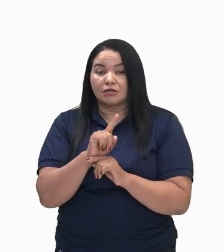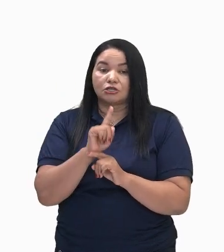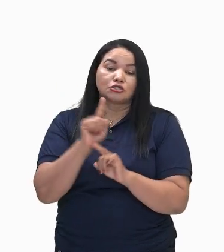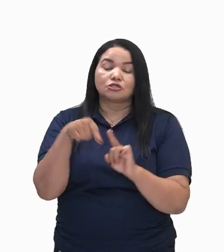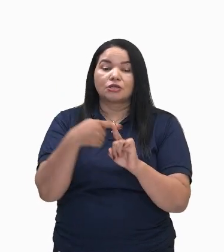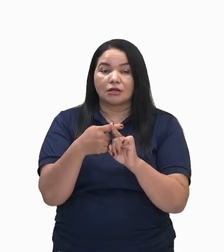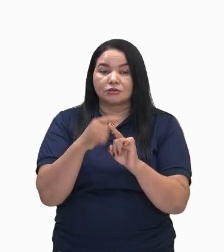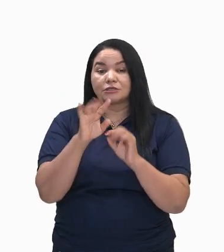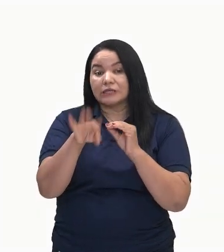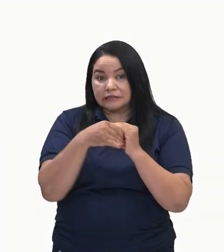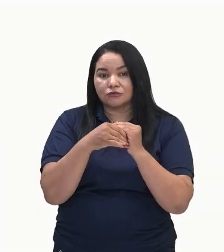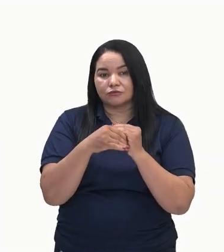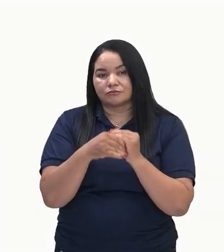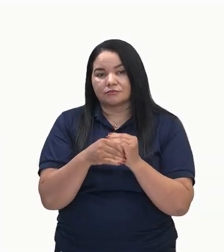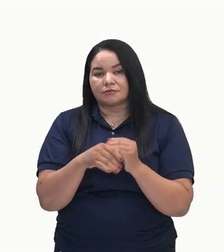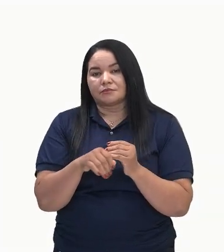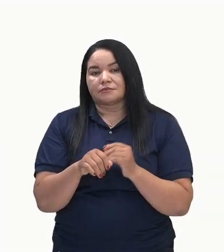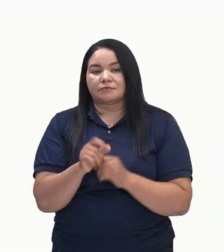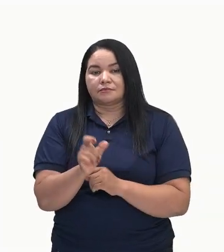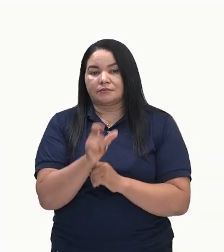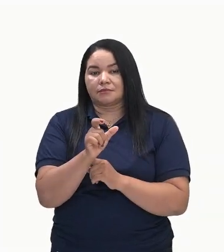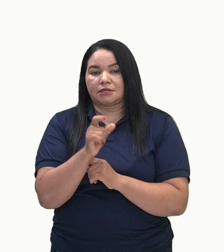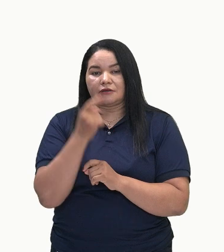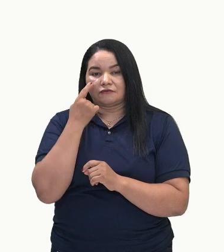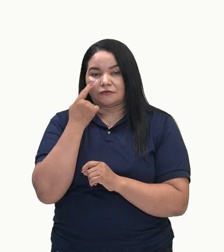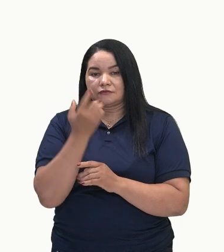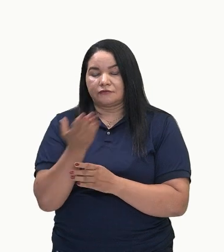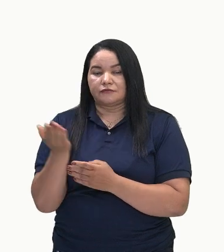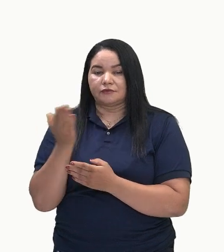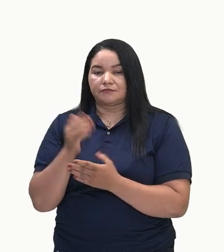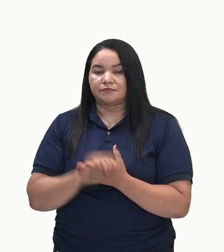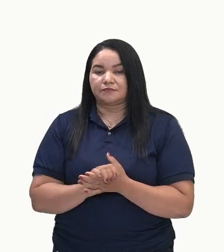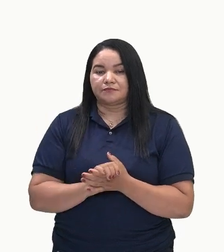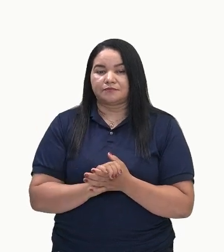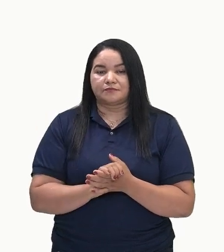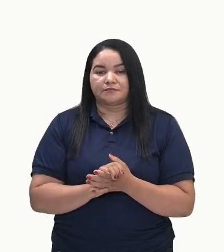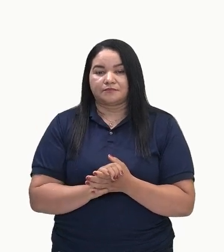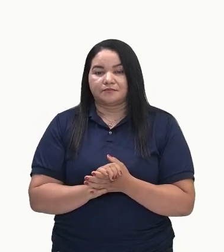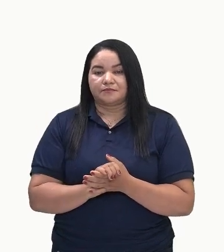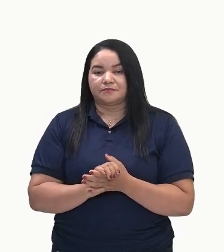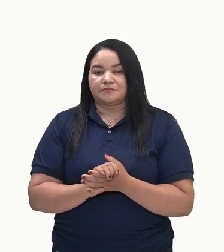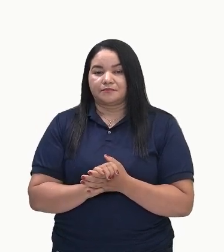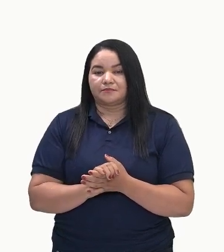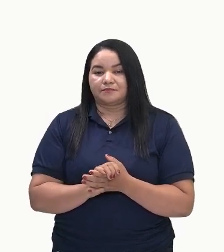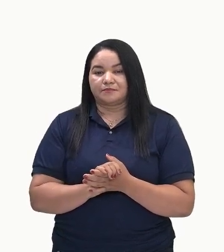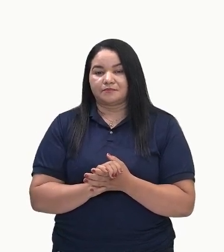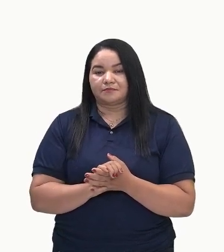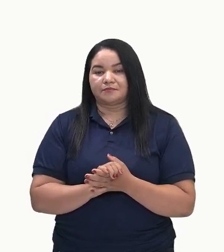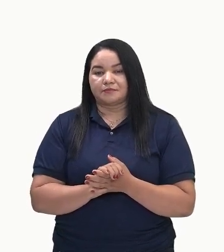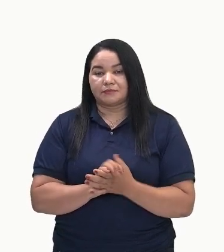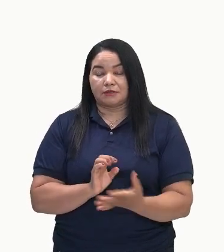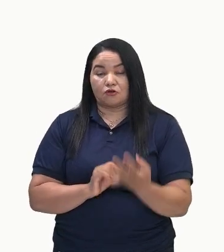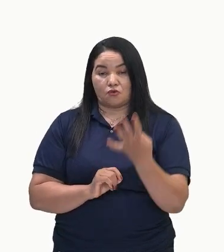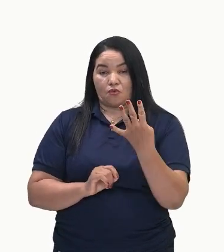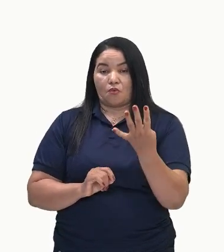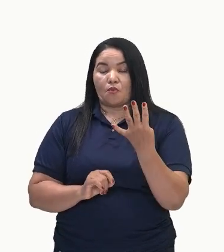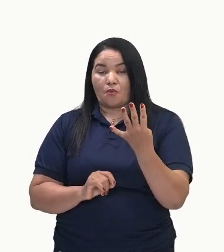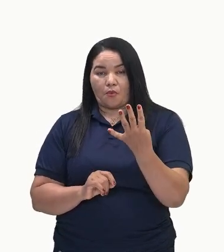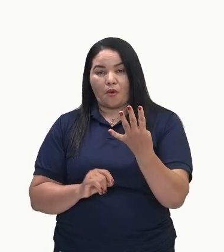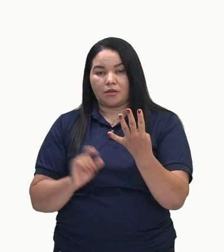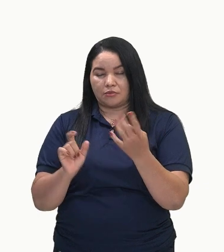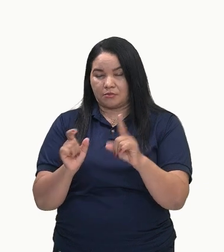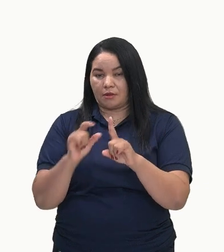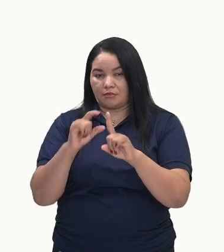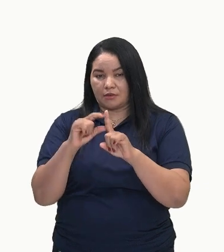Additionally, also, furthermore, moreover, aliás. Nós temos, são essas palavrinhas,